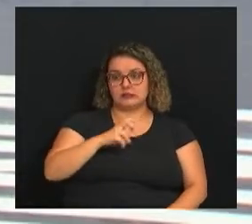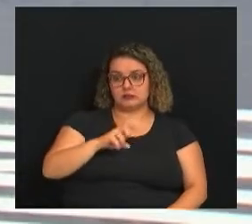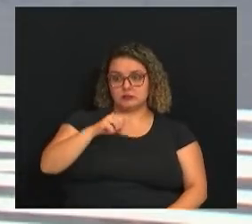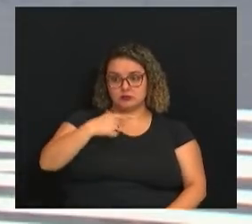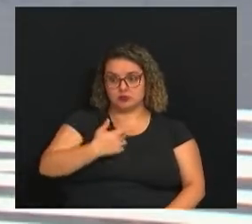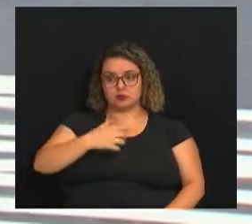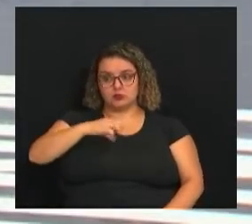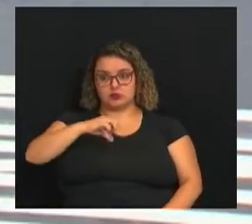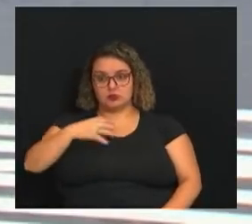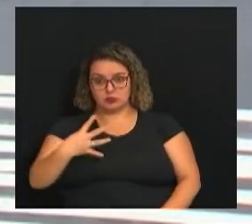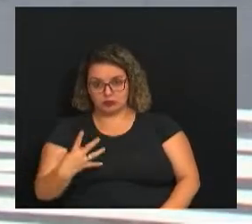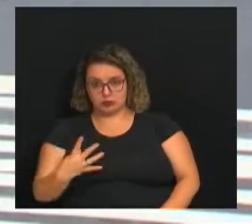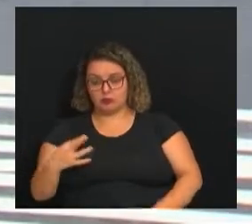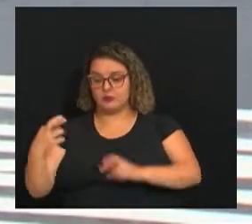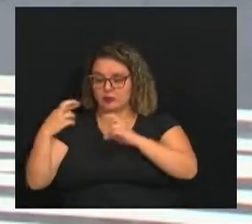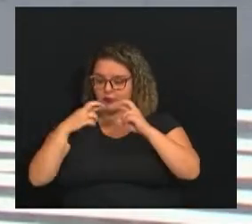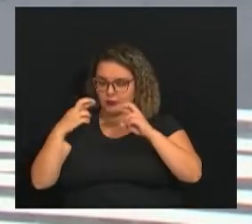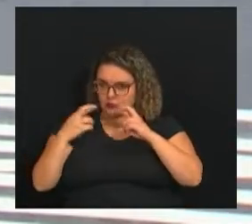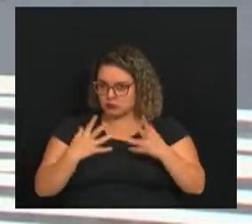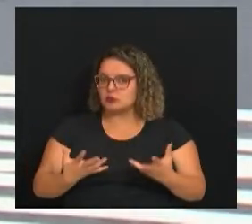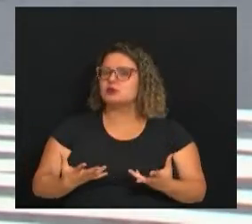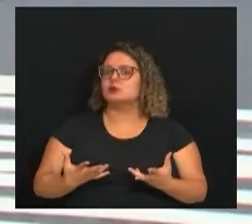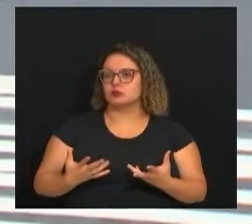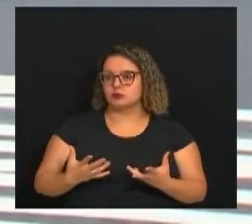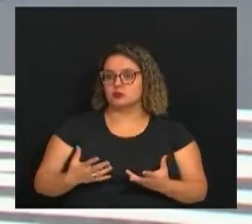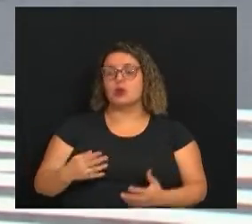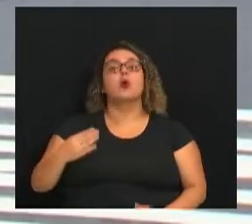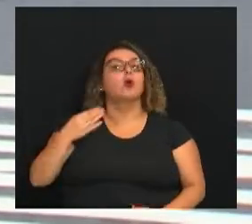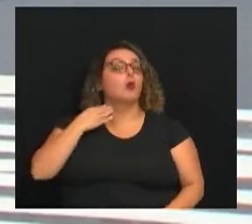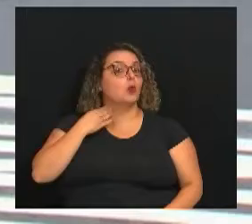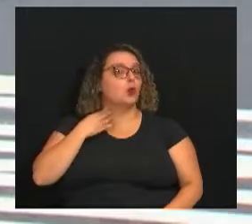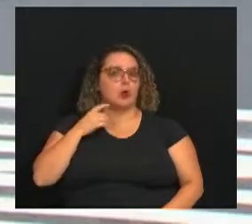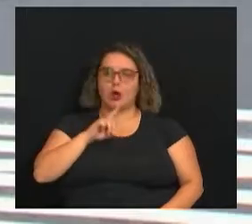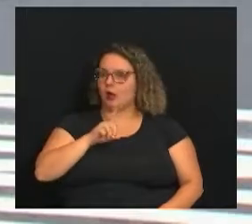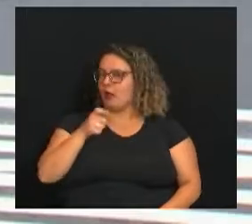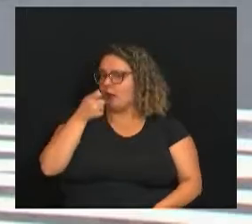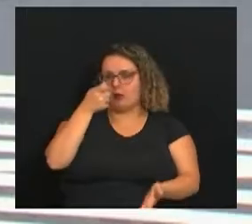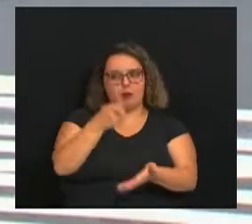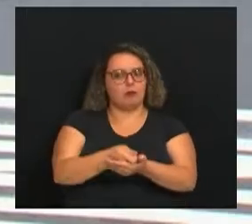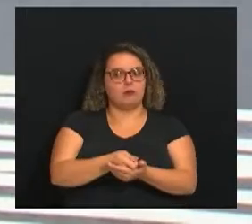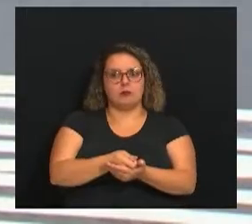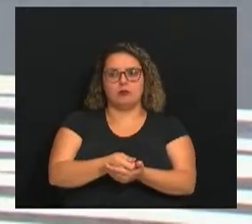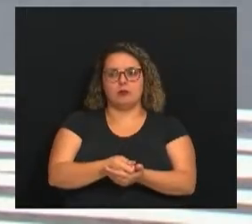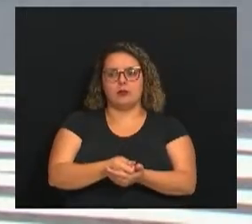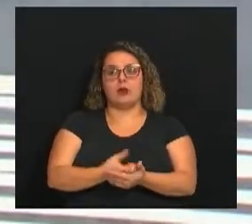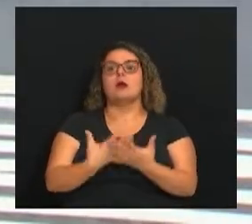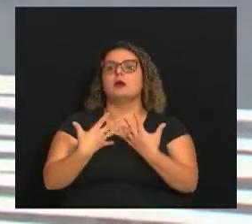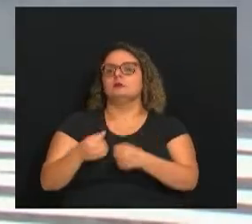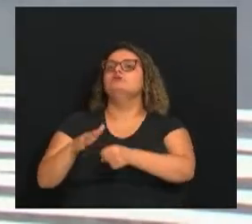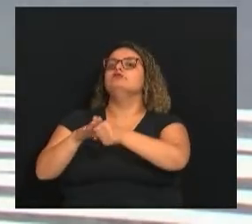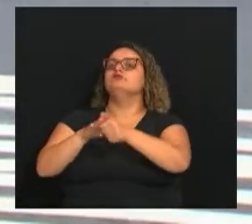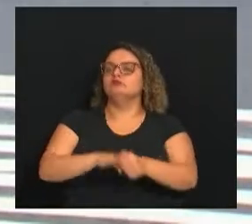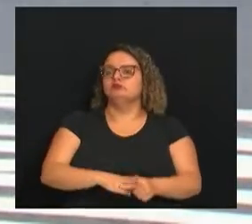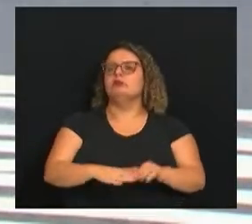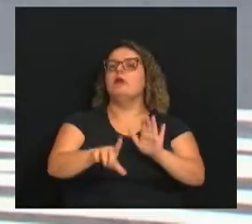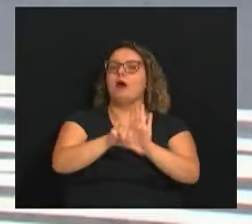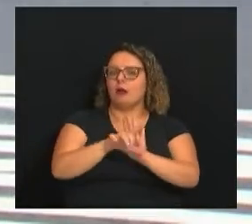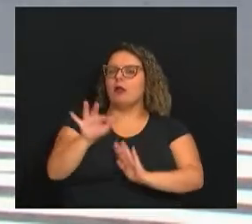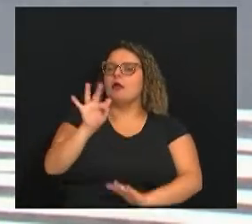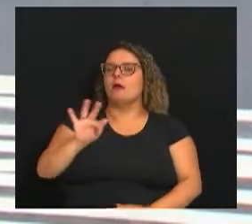15.294 de 2016. E ainda, os bancos que descumprirem receberão penalidades previstas na Lei